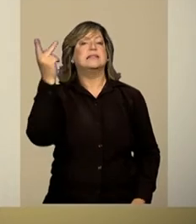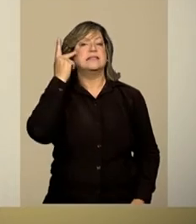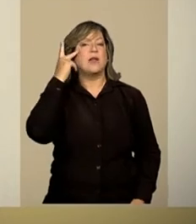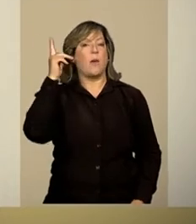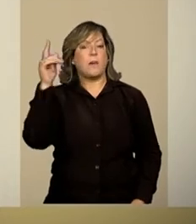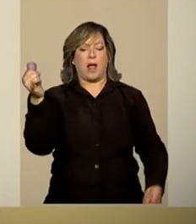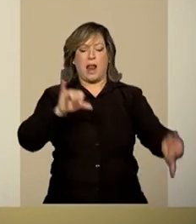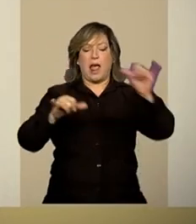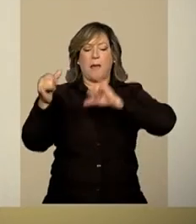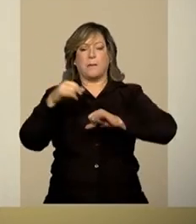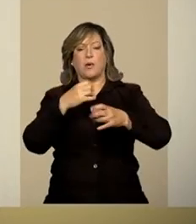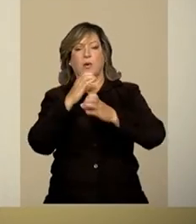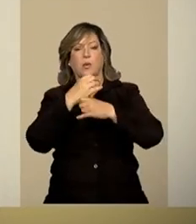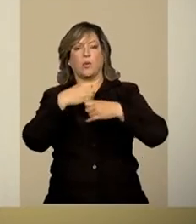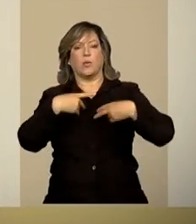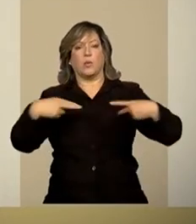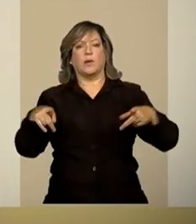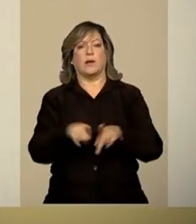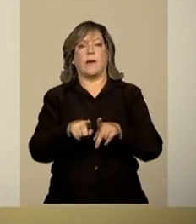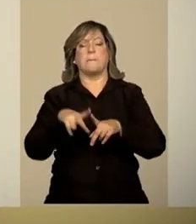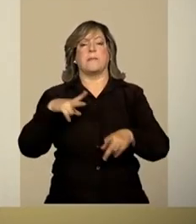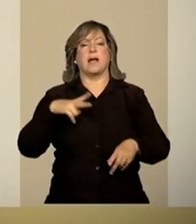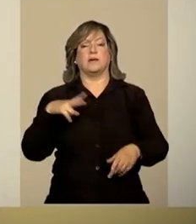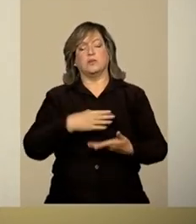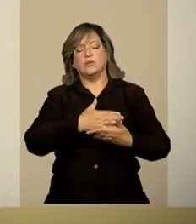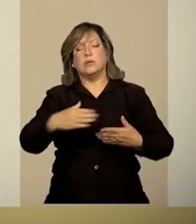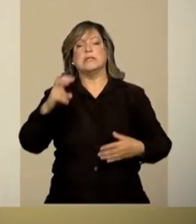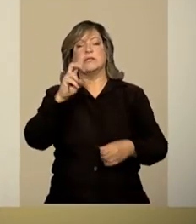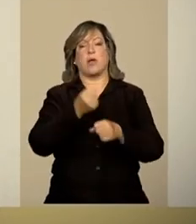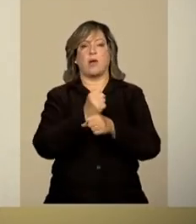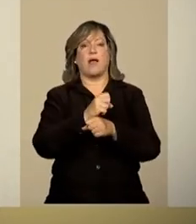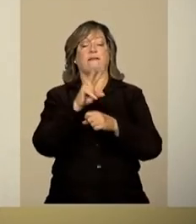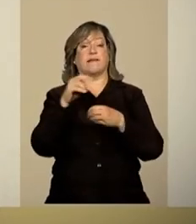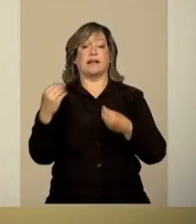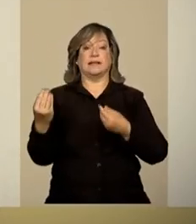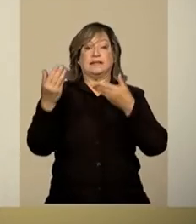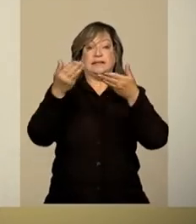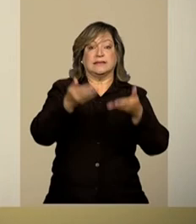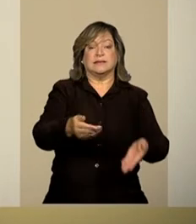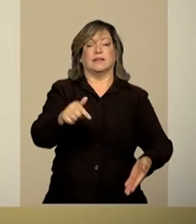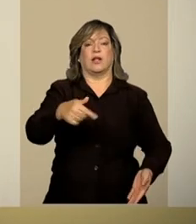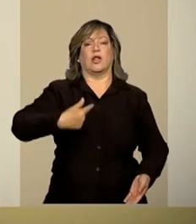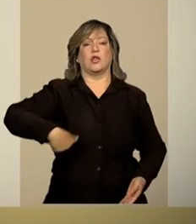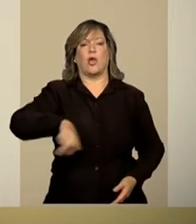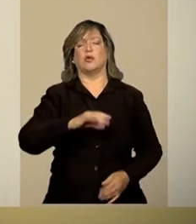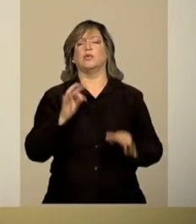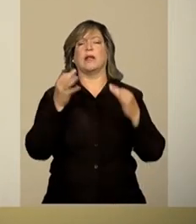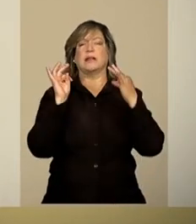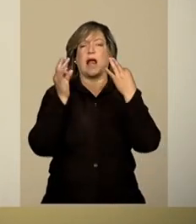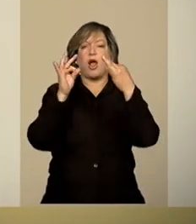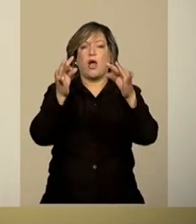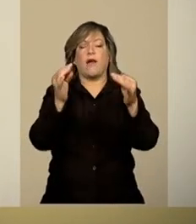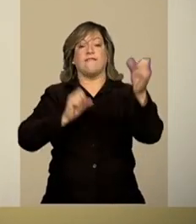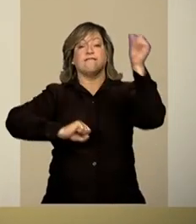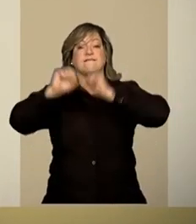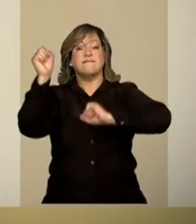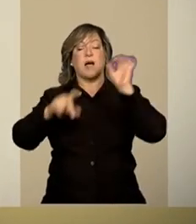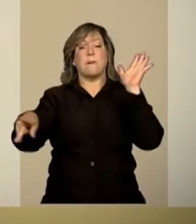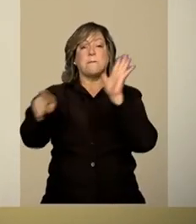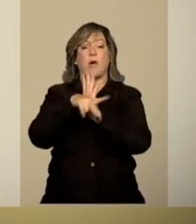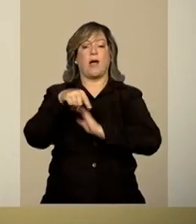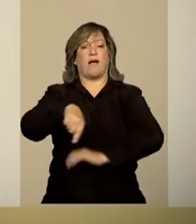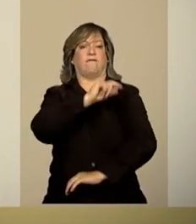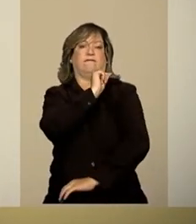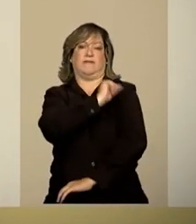particular que ao longo de cinco anos vai transferir para nós toda tecnologia de produção da vacina